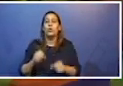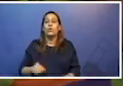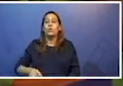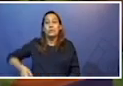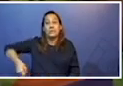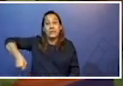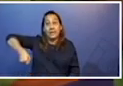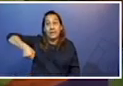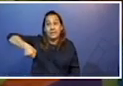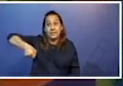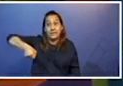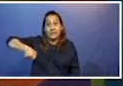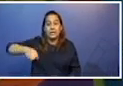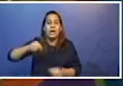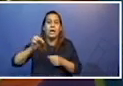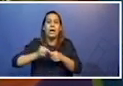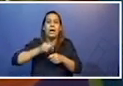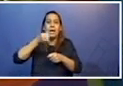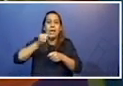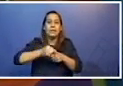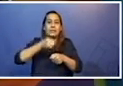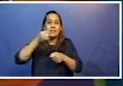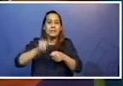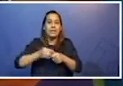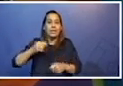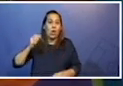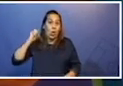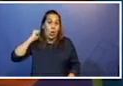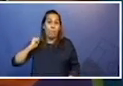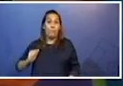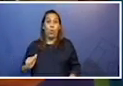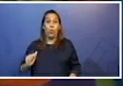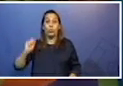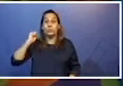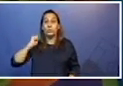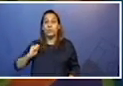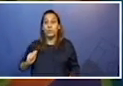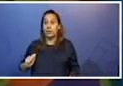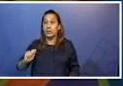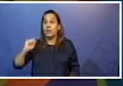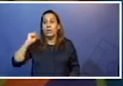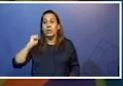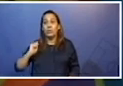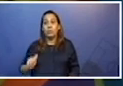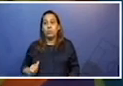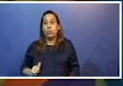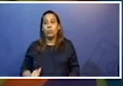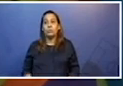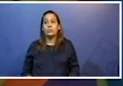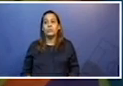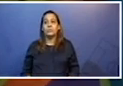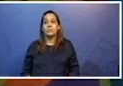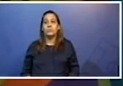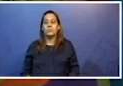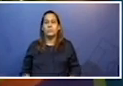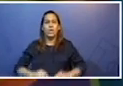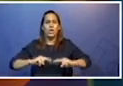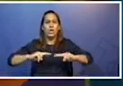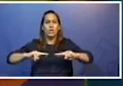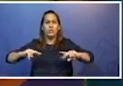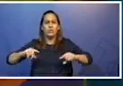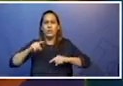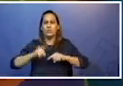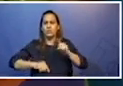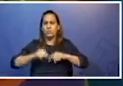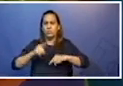né? Nós produzimos algumas formas de artesanato. Aqui, no caso, nós temos bolsas e